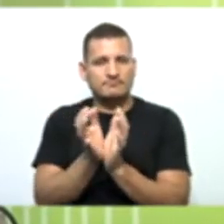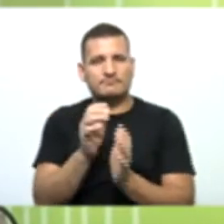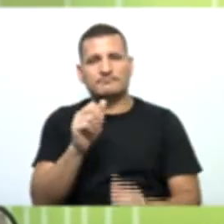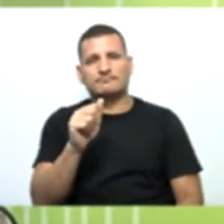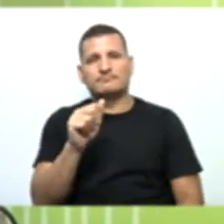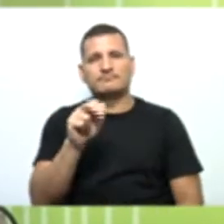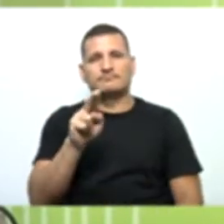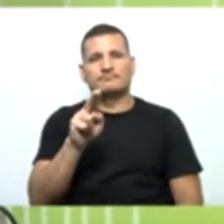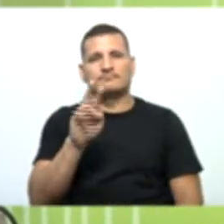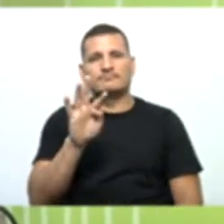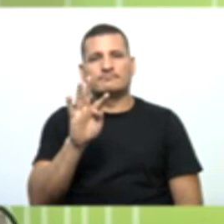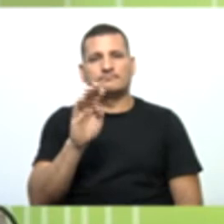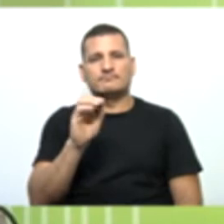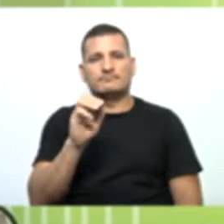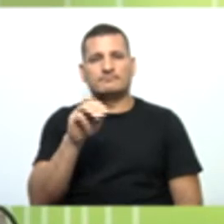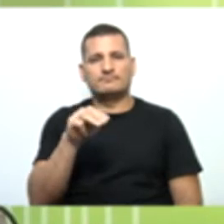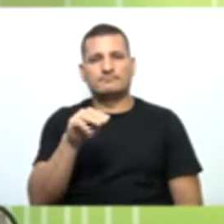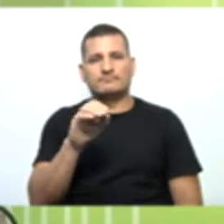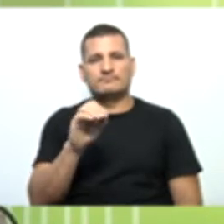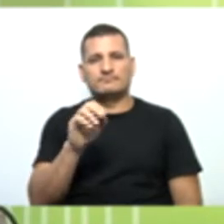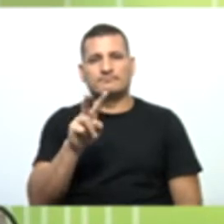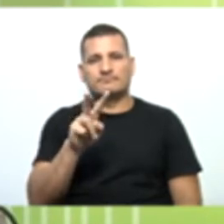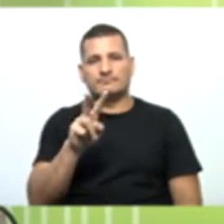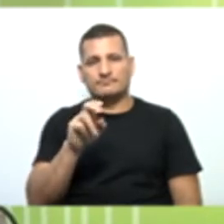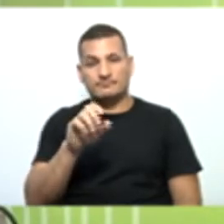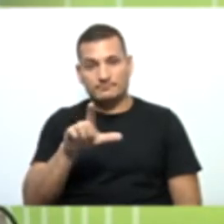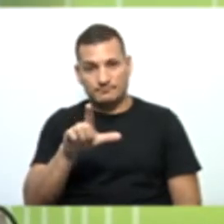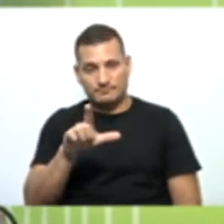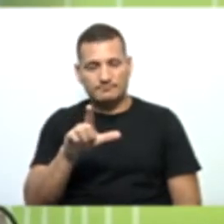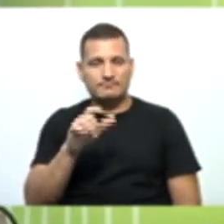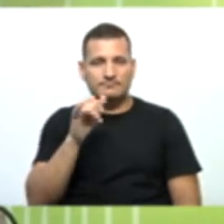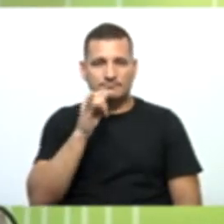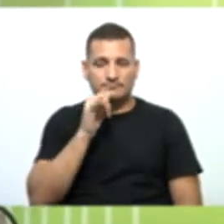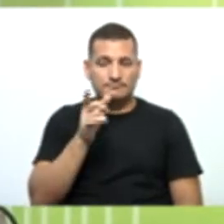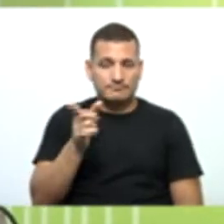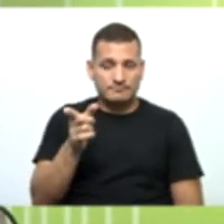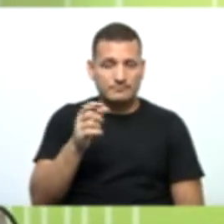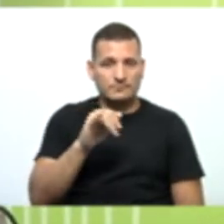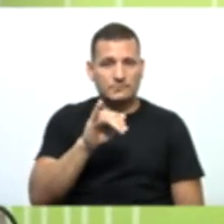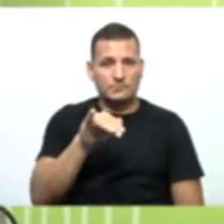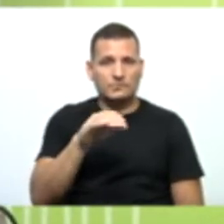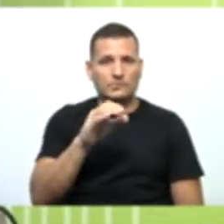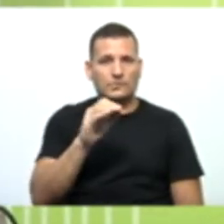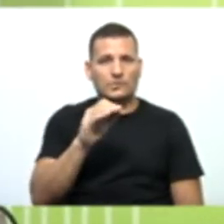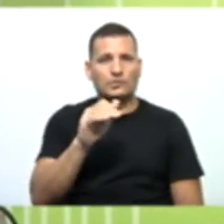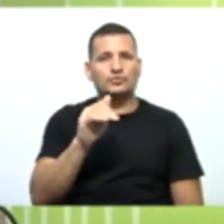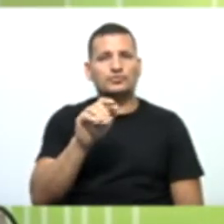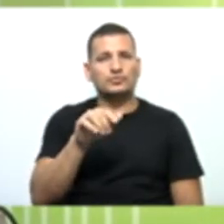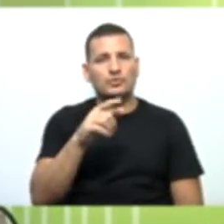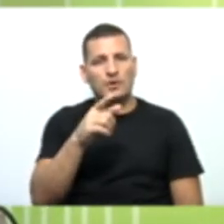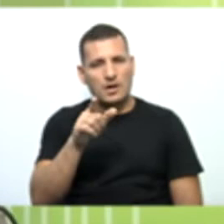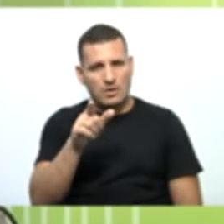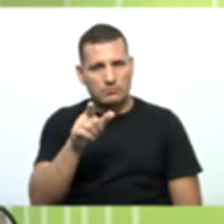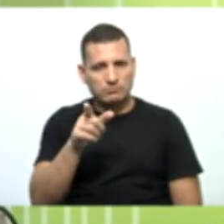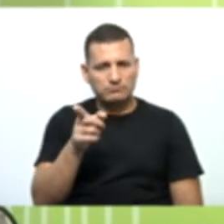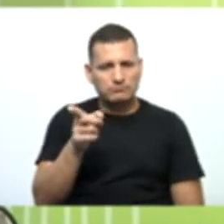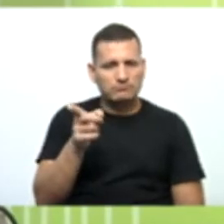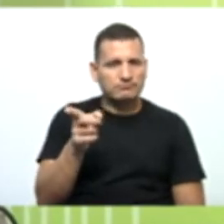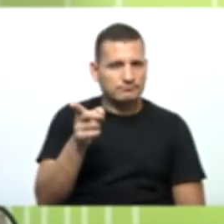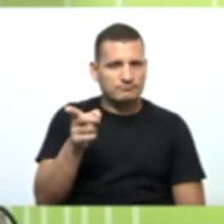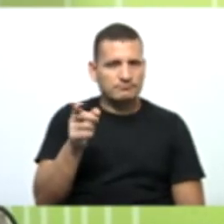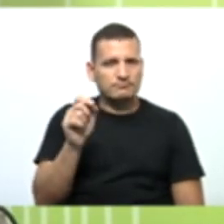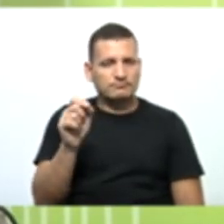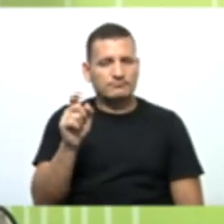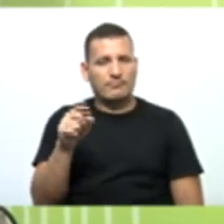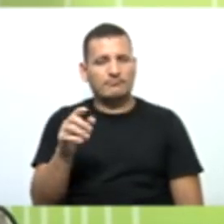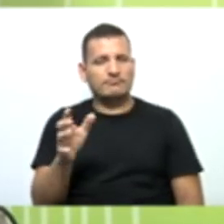automóveis, certo? Quando eu falo João, Pedro, Aloísio, Marlon, não está relacionado